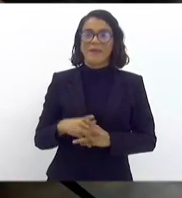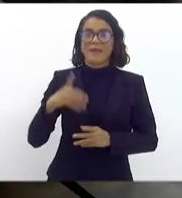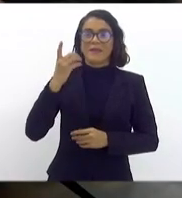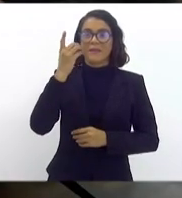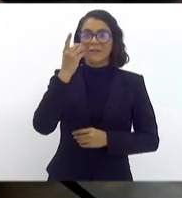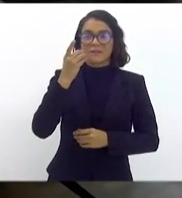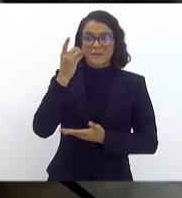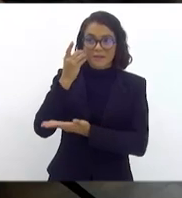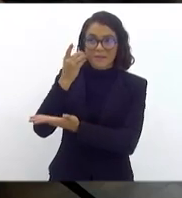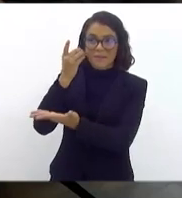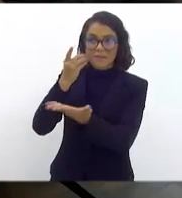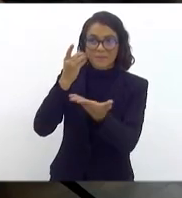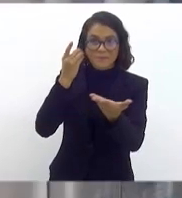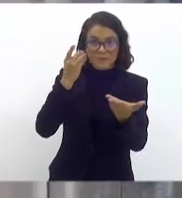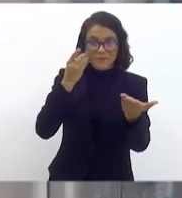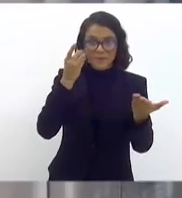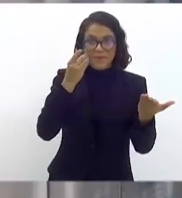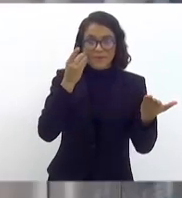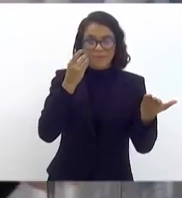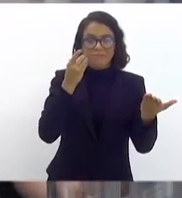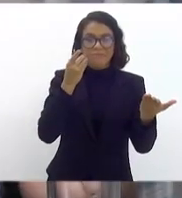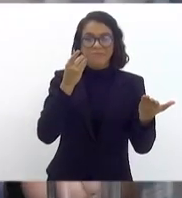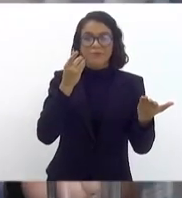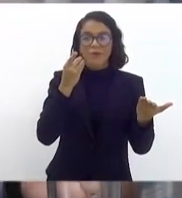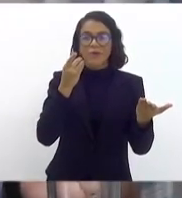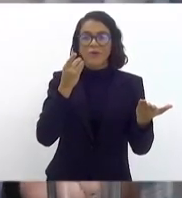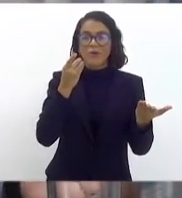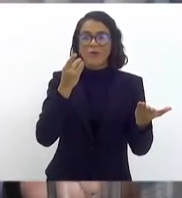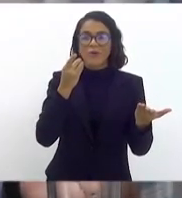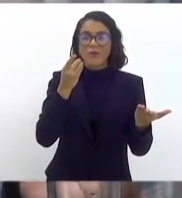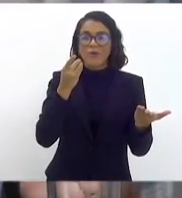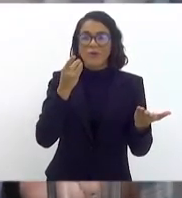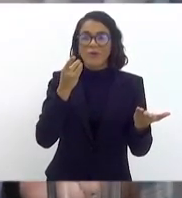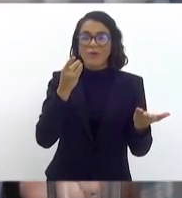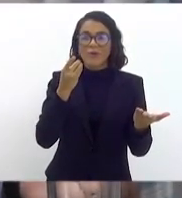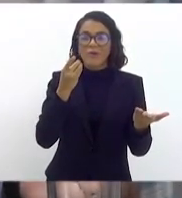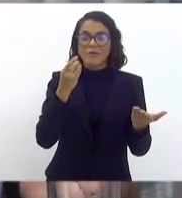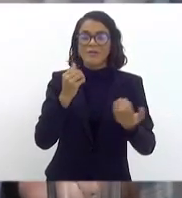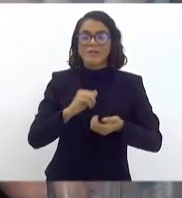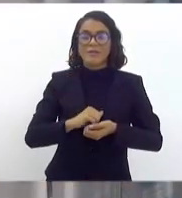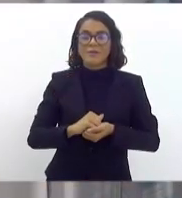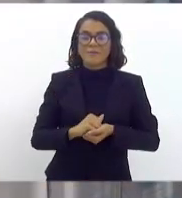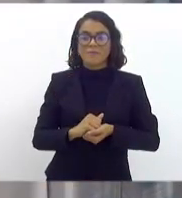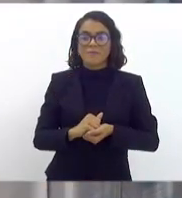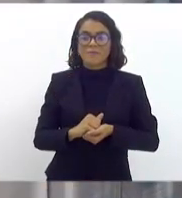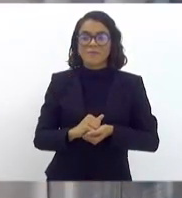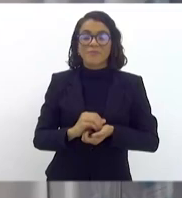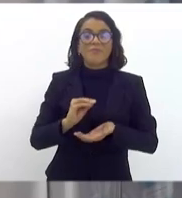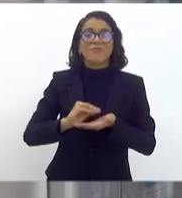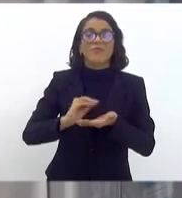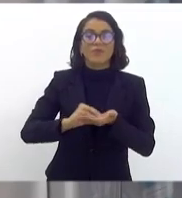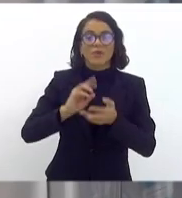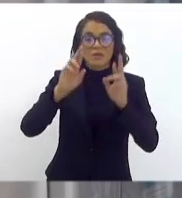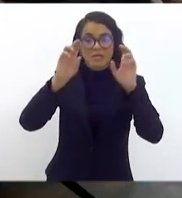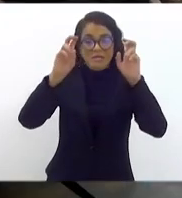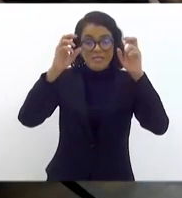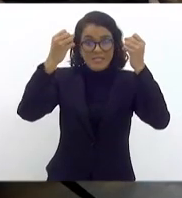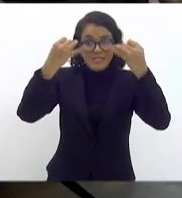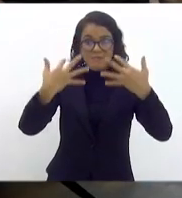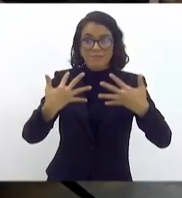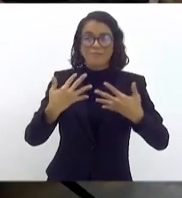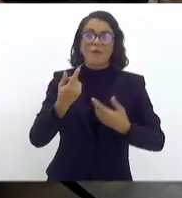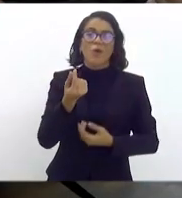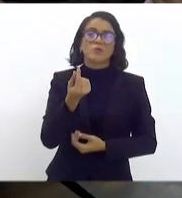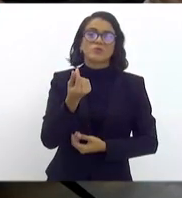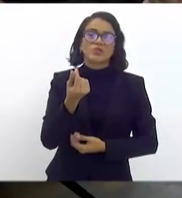Deputados, o senhor, por favor, faltou a questão do crédito retido. É só para o